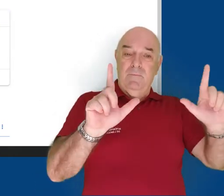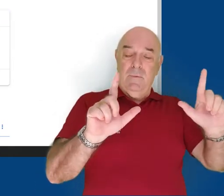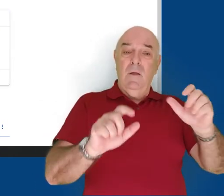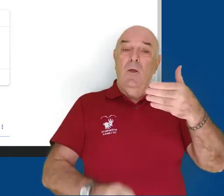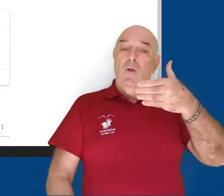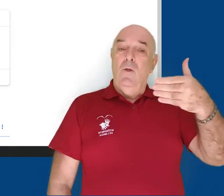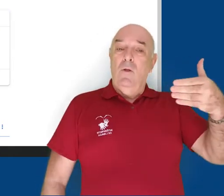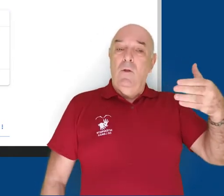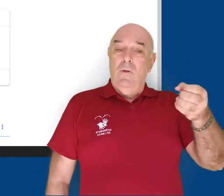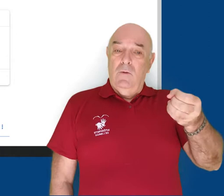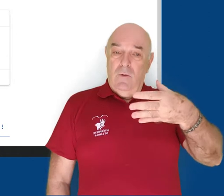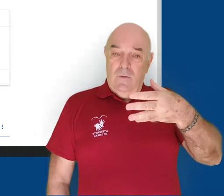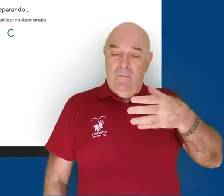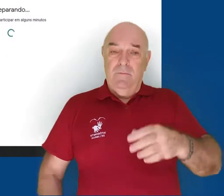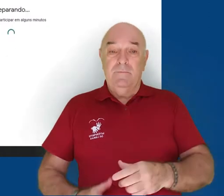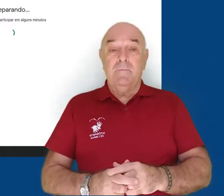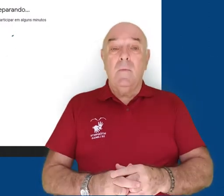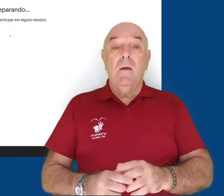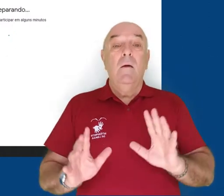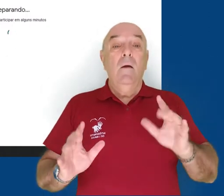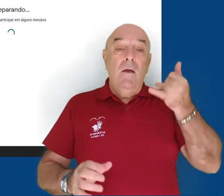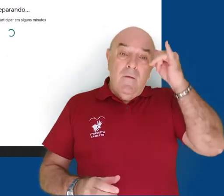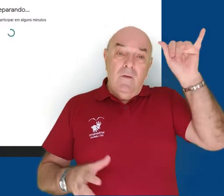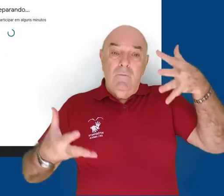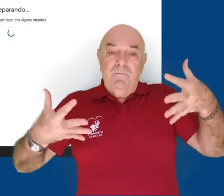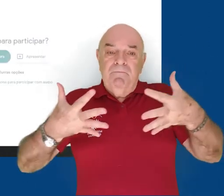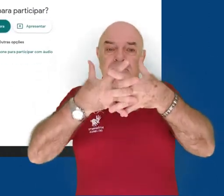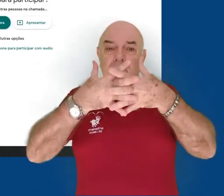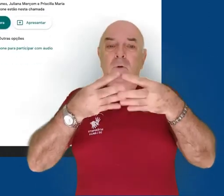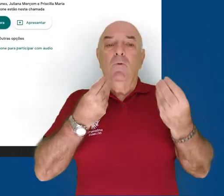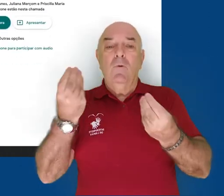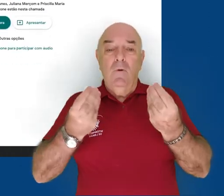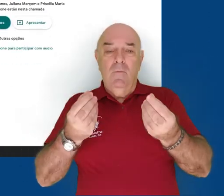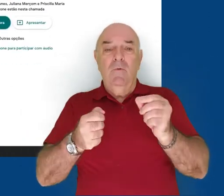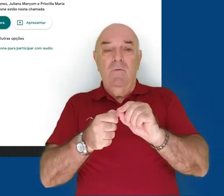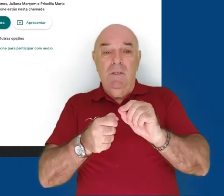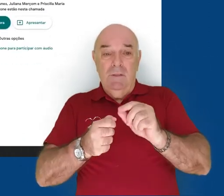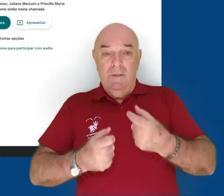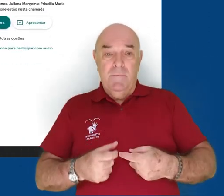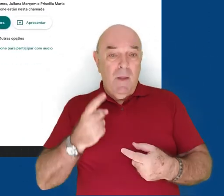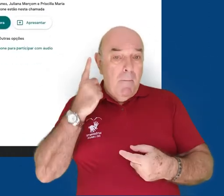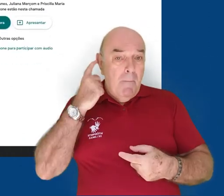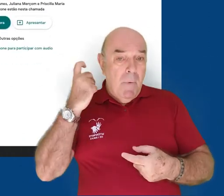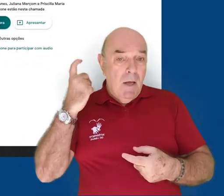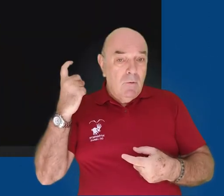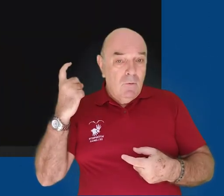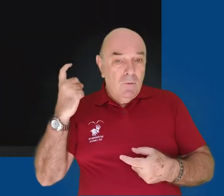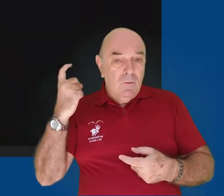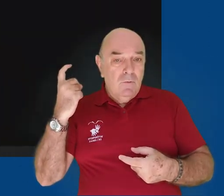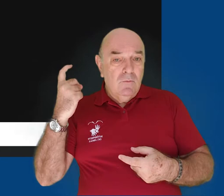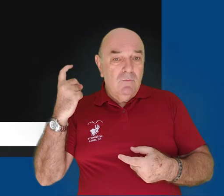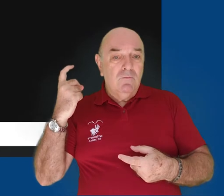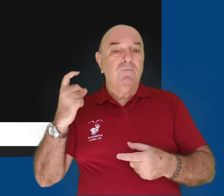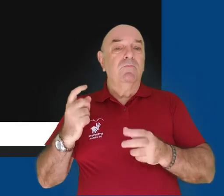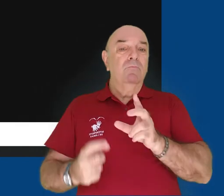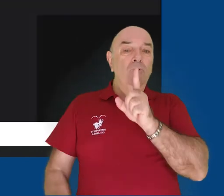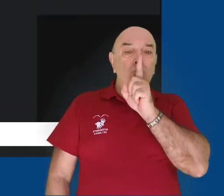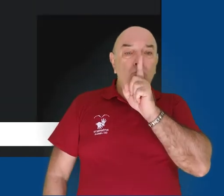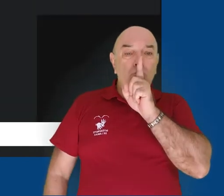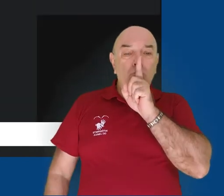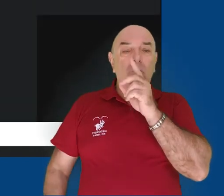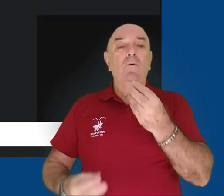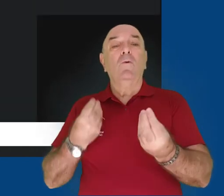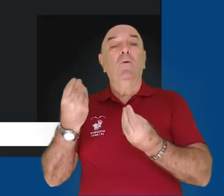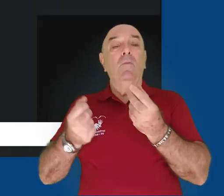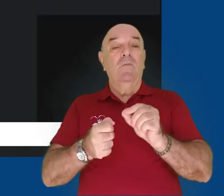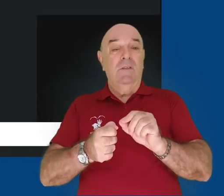abrir link em uma nova guia para evitar confusões nós podemos desativar o som das Águas em que estão